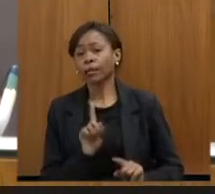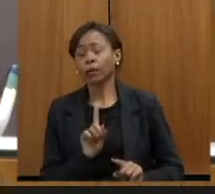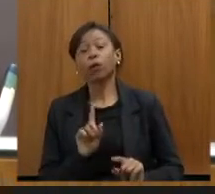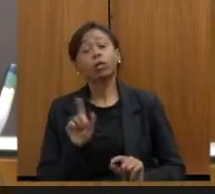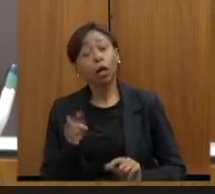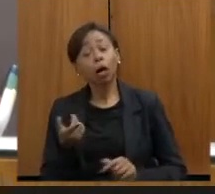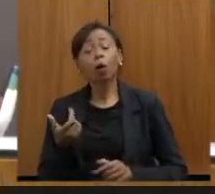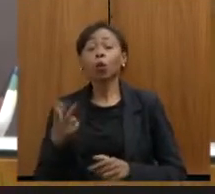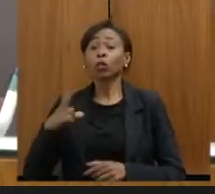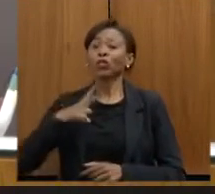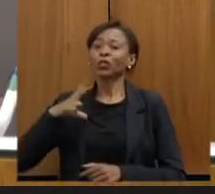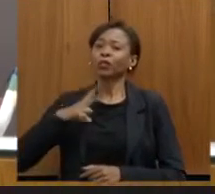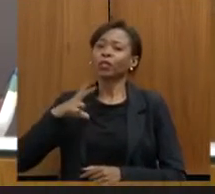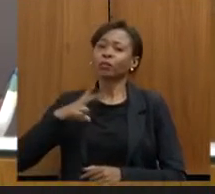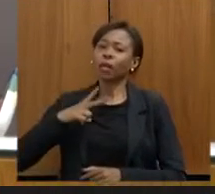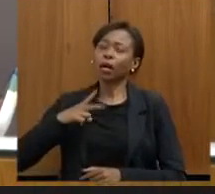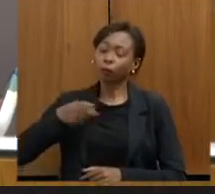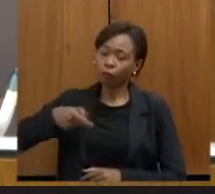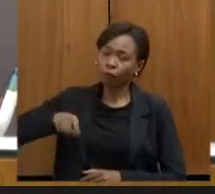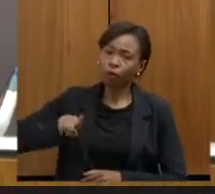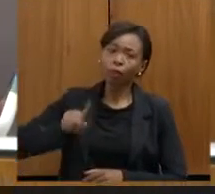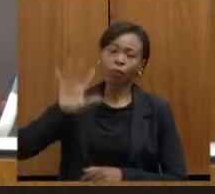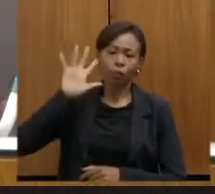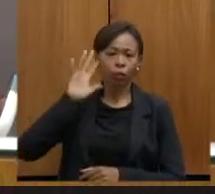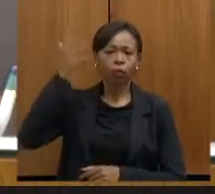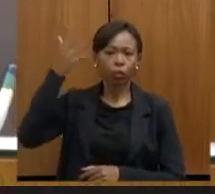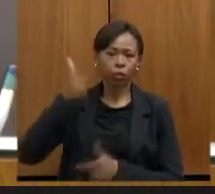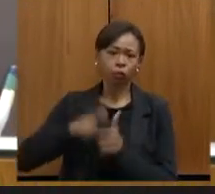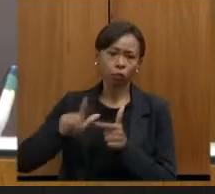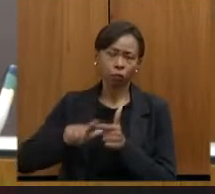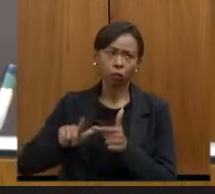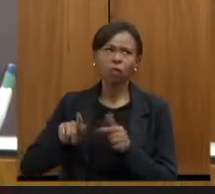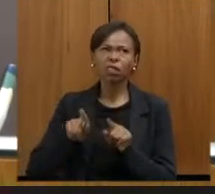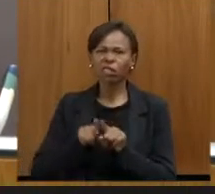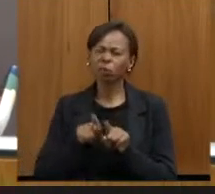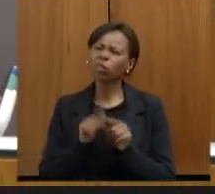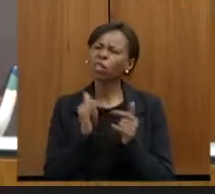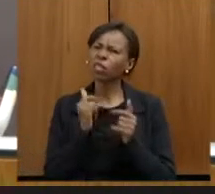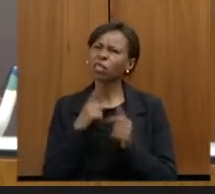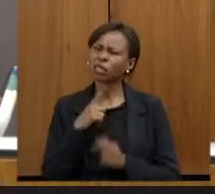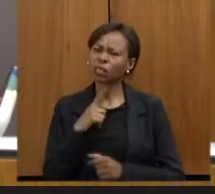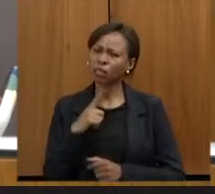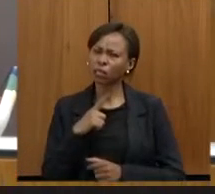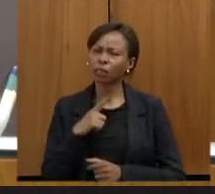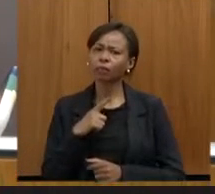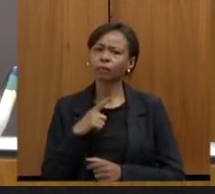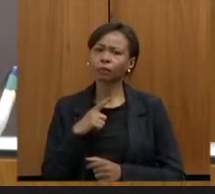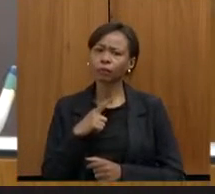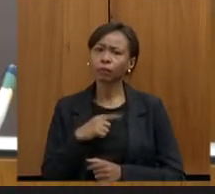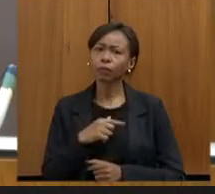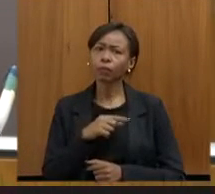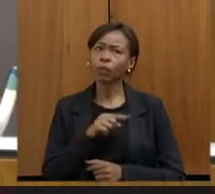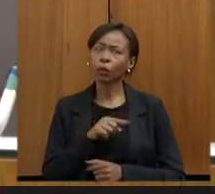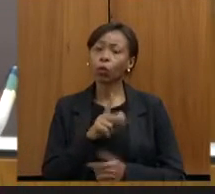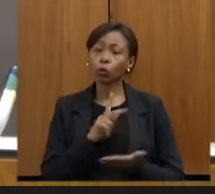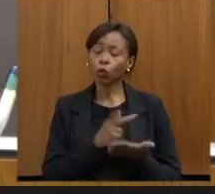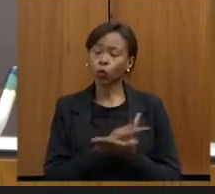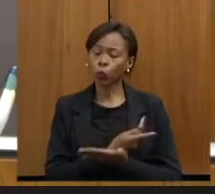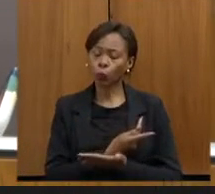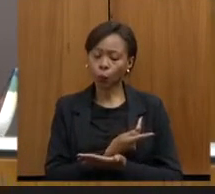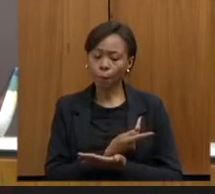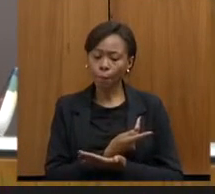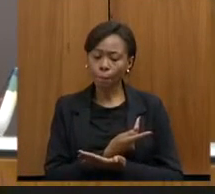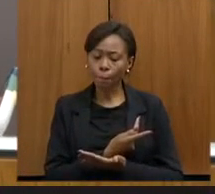privados para resolver os seus problemas. Algo muito parecido também propõe agora a reúbe, onde,